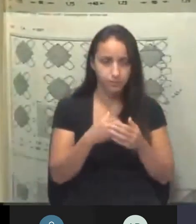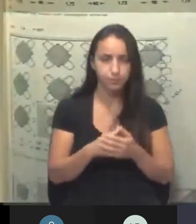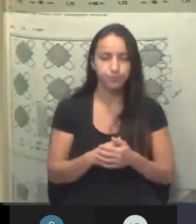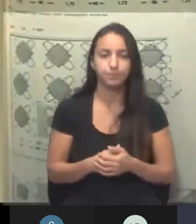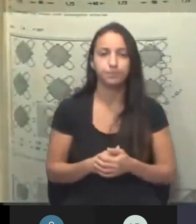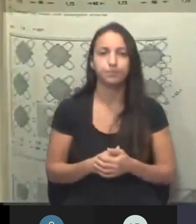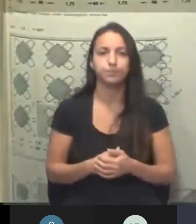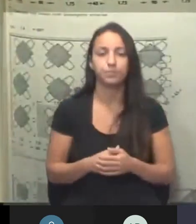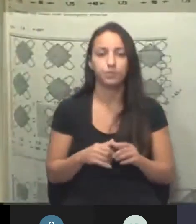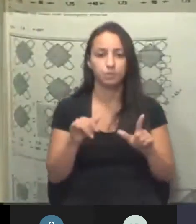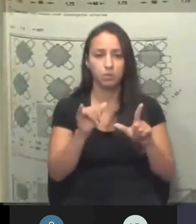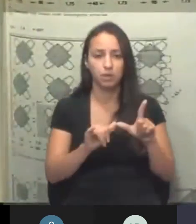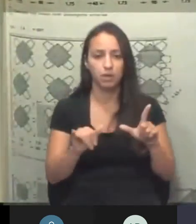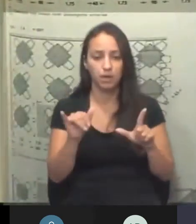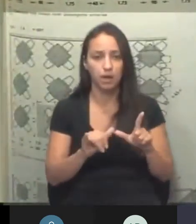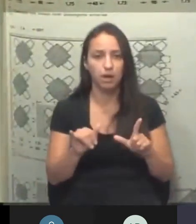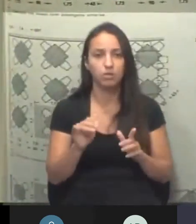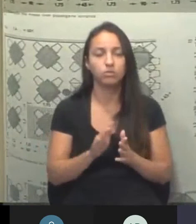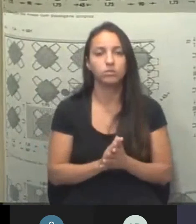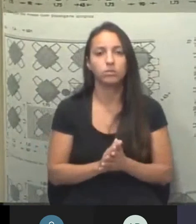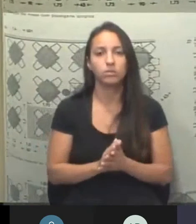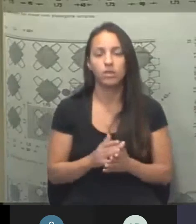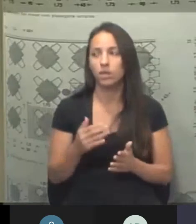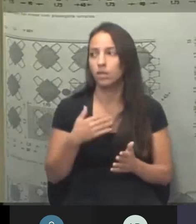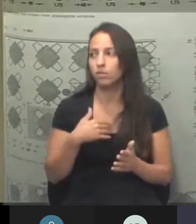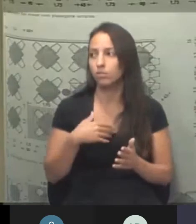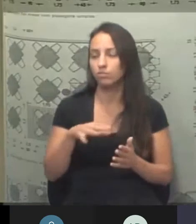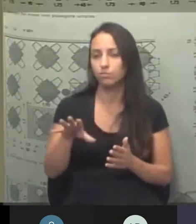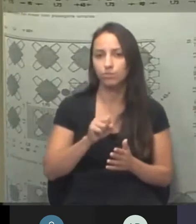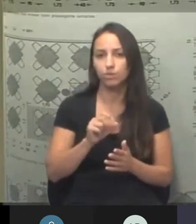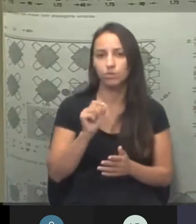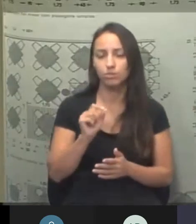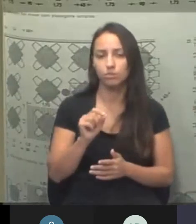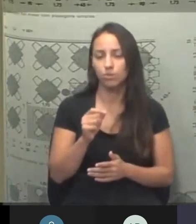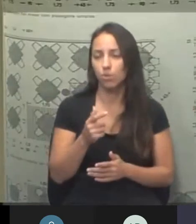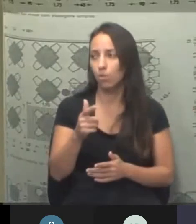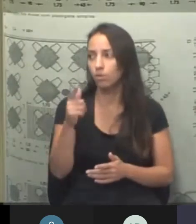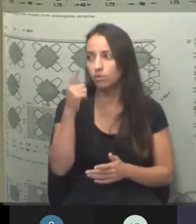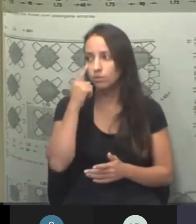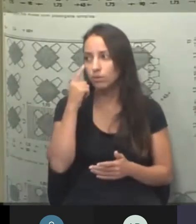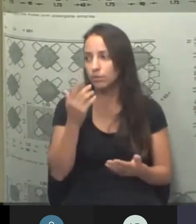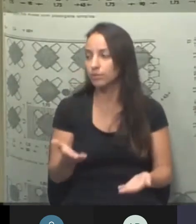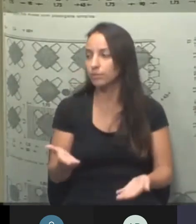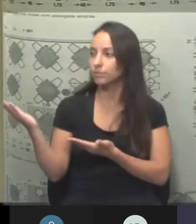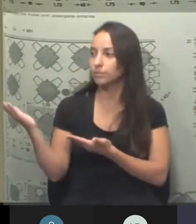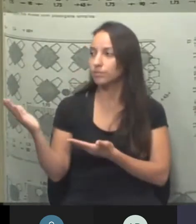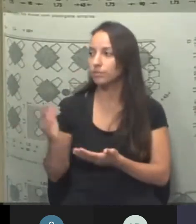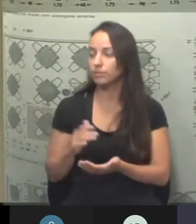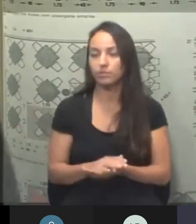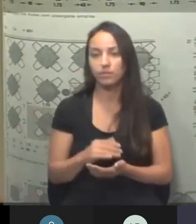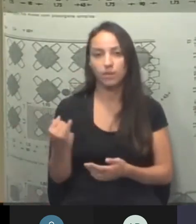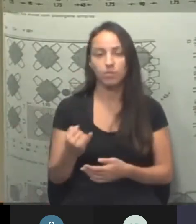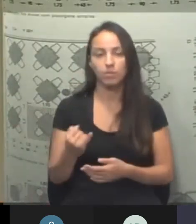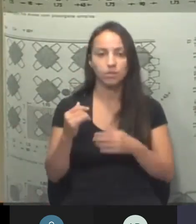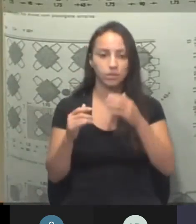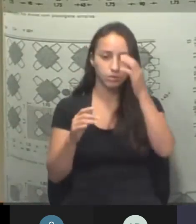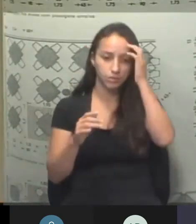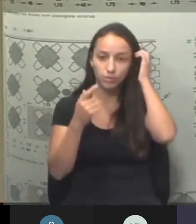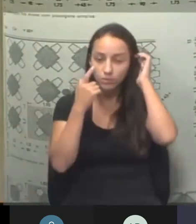e tudo, eu vou puxar aqui o Neuffer, que também é outra referência. Então, é sempre importante ver o FDE